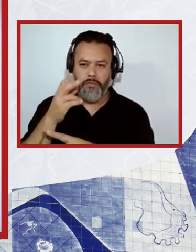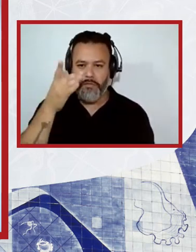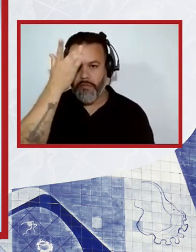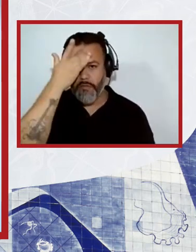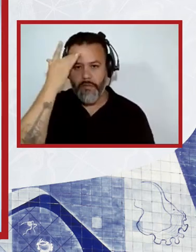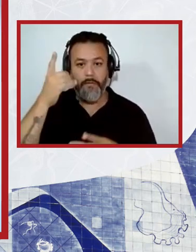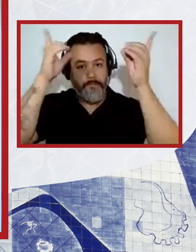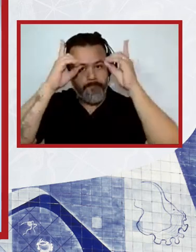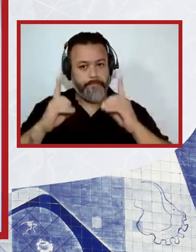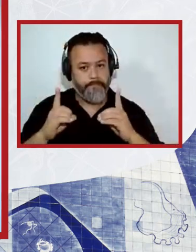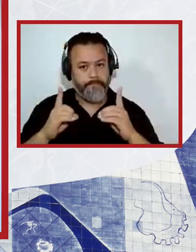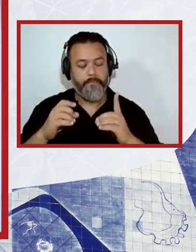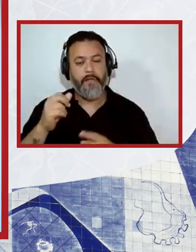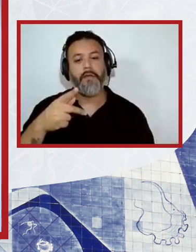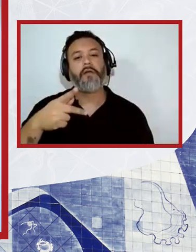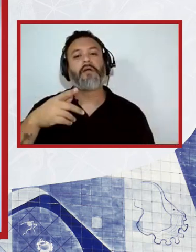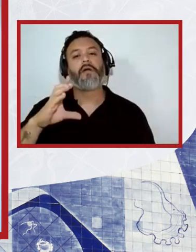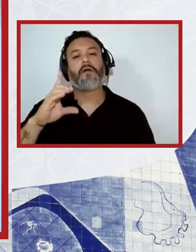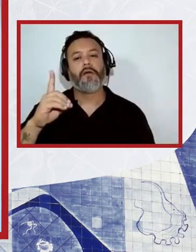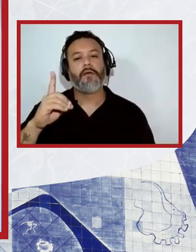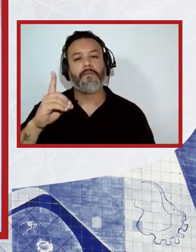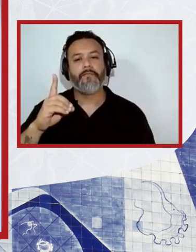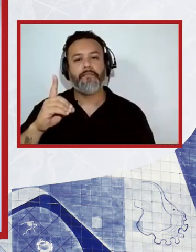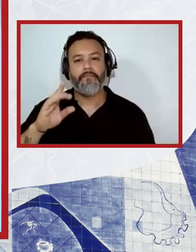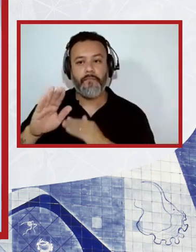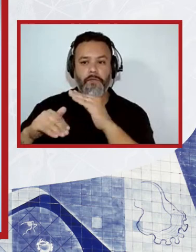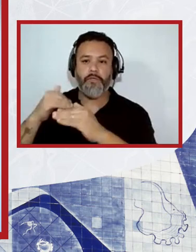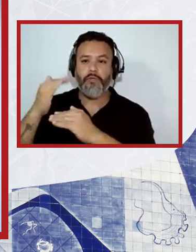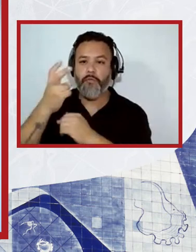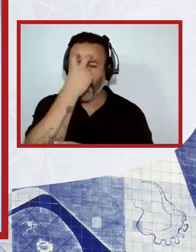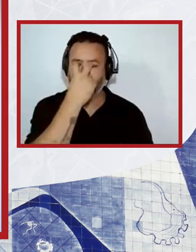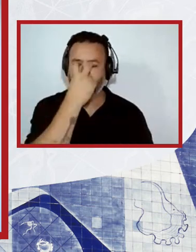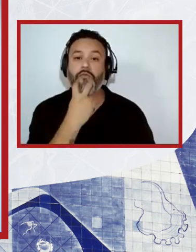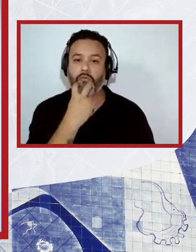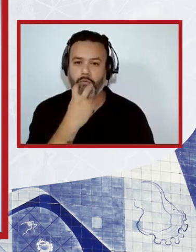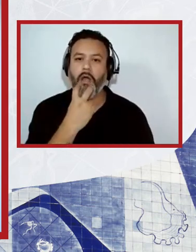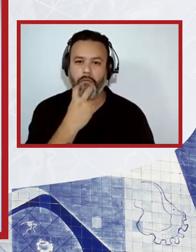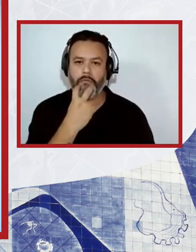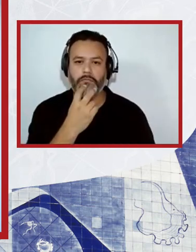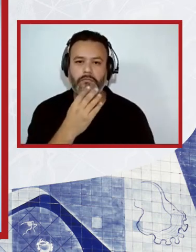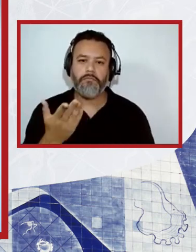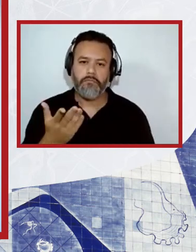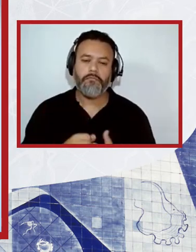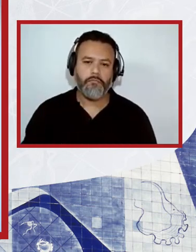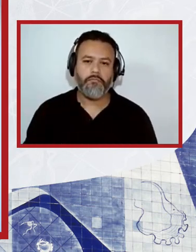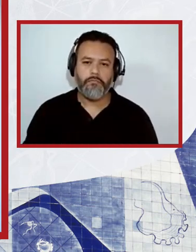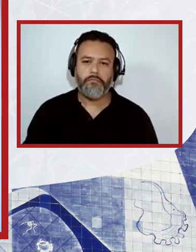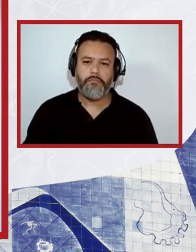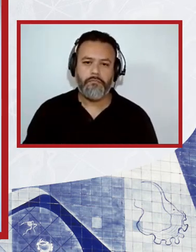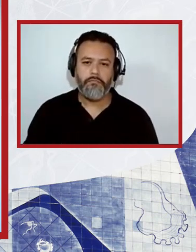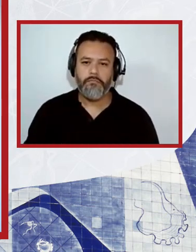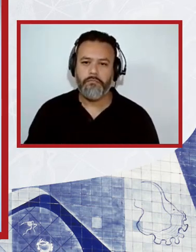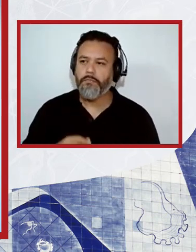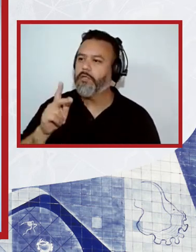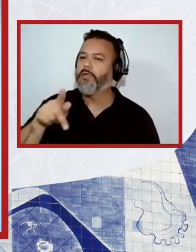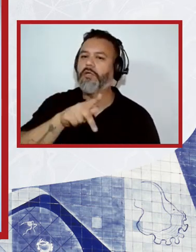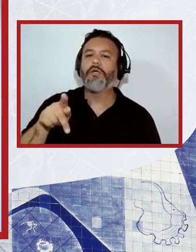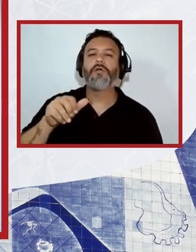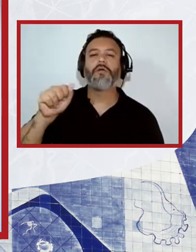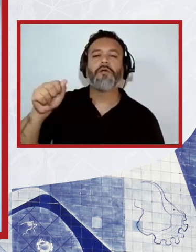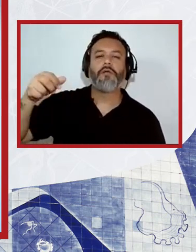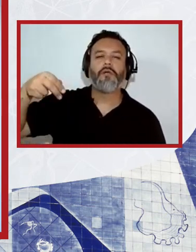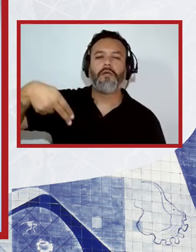com deficiência, sobretudo deficiência visual, né. O professor